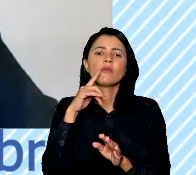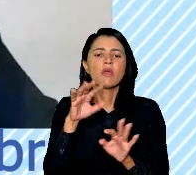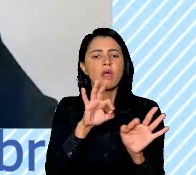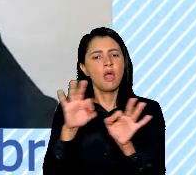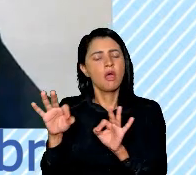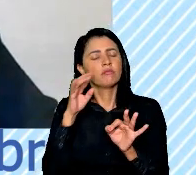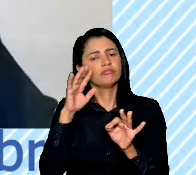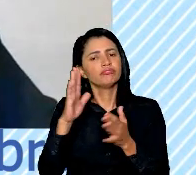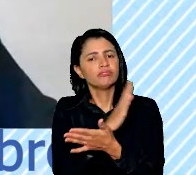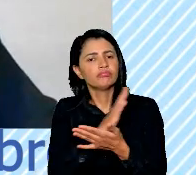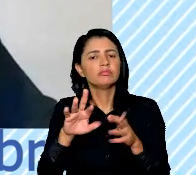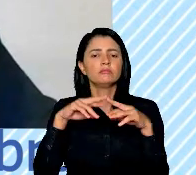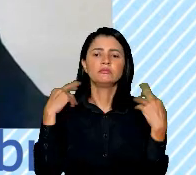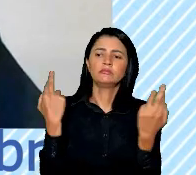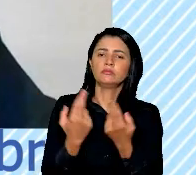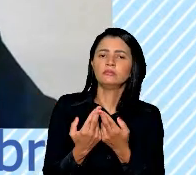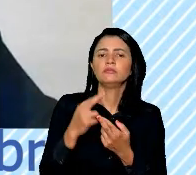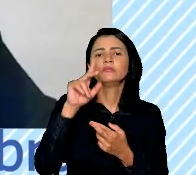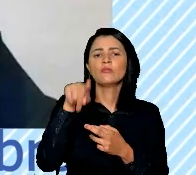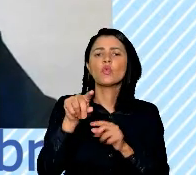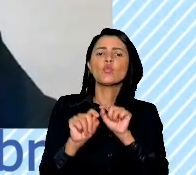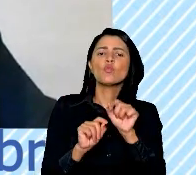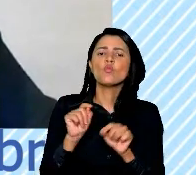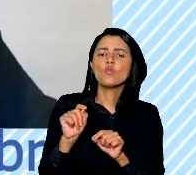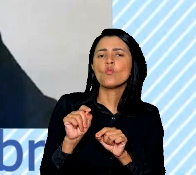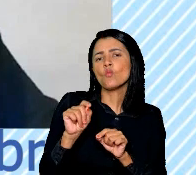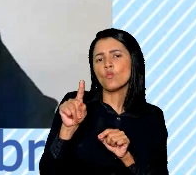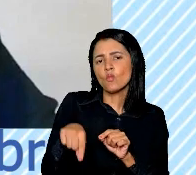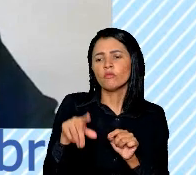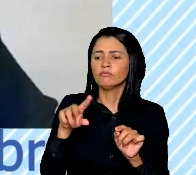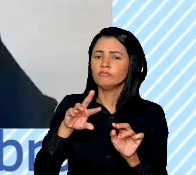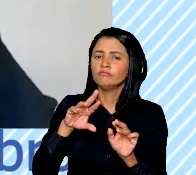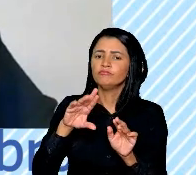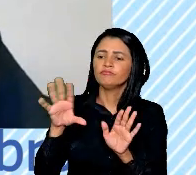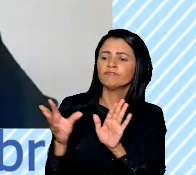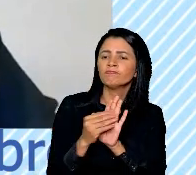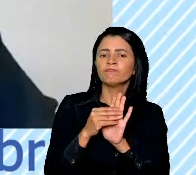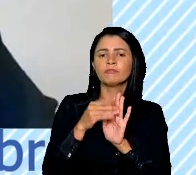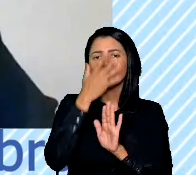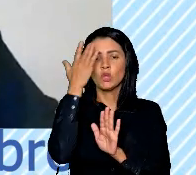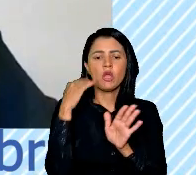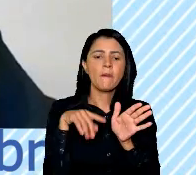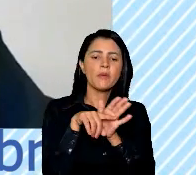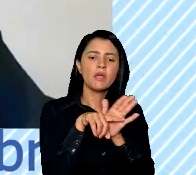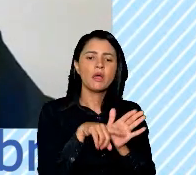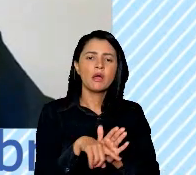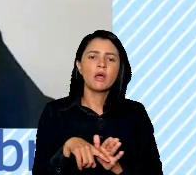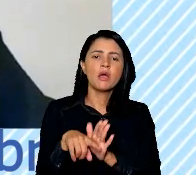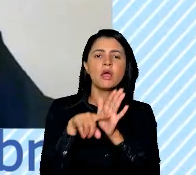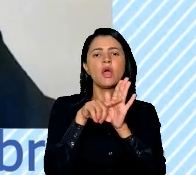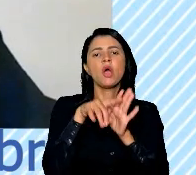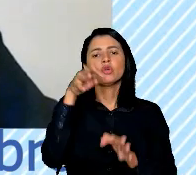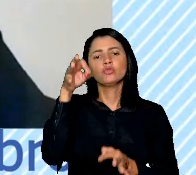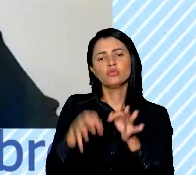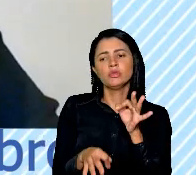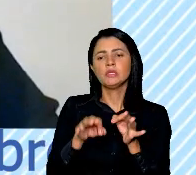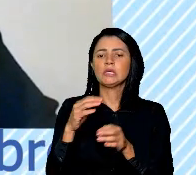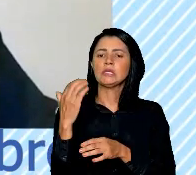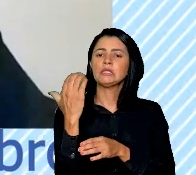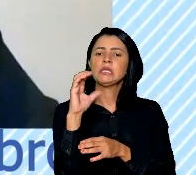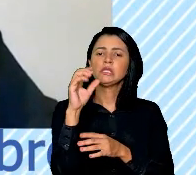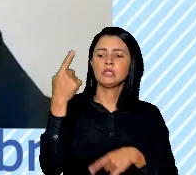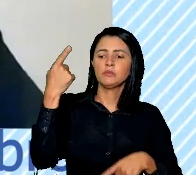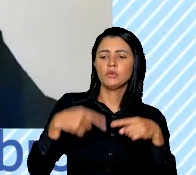algumas reuniões, foram reunidos pesquisadores e pesquisadoras, juristas, cientistas políticos